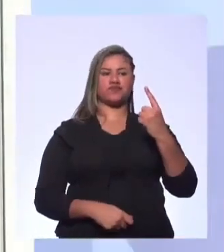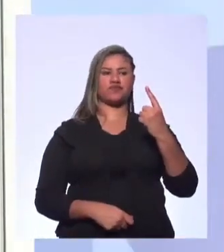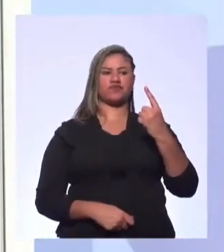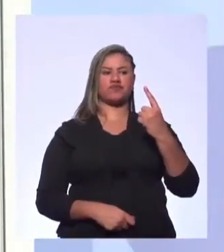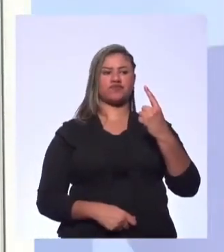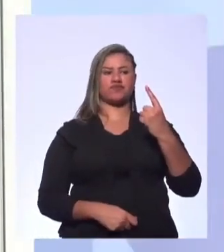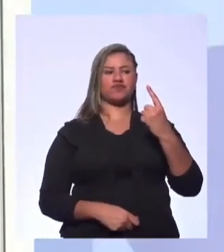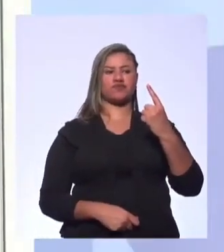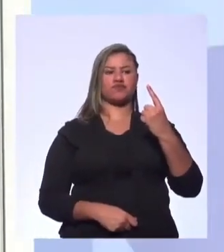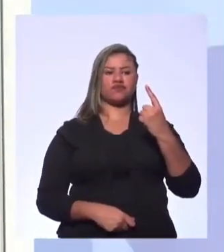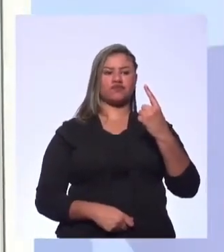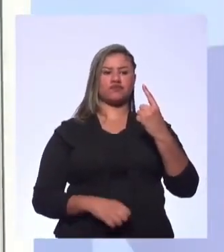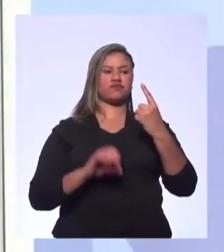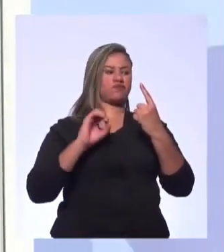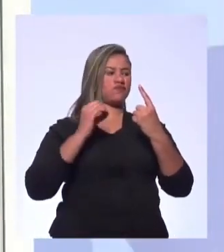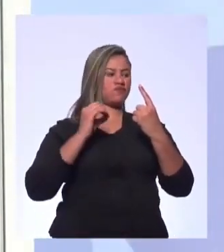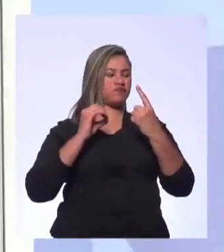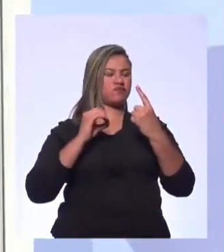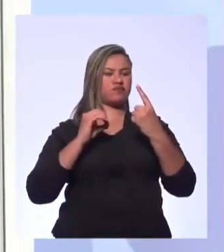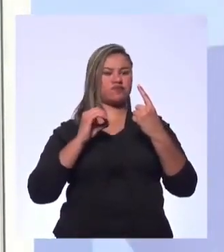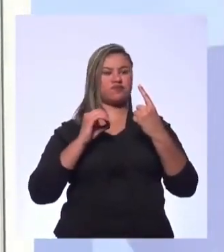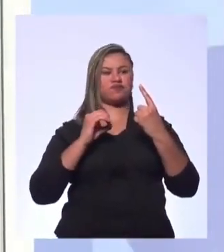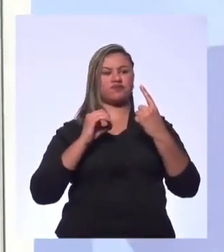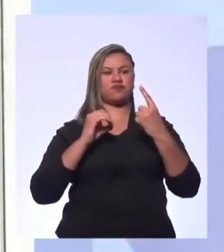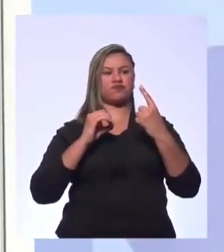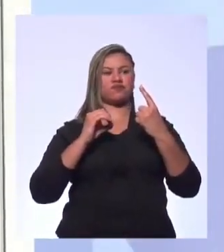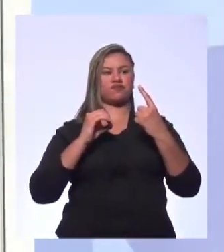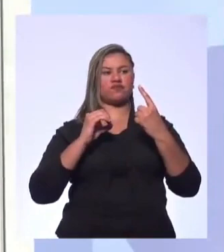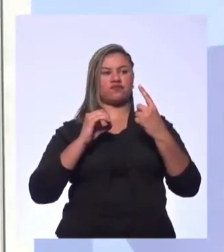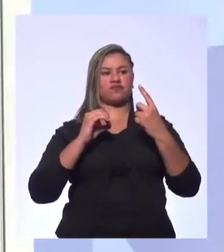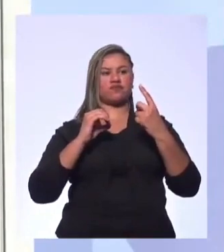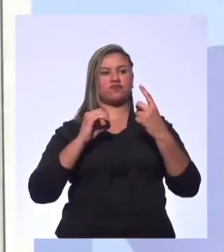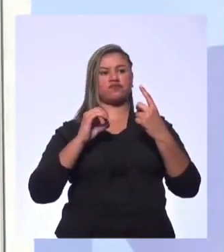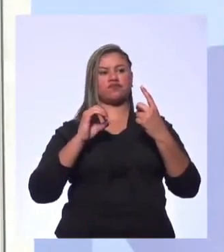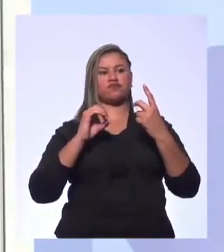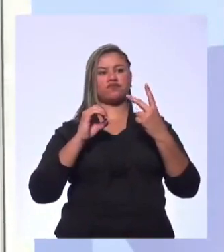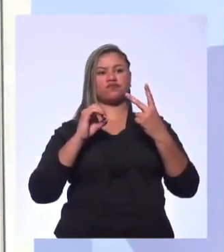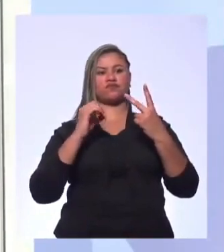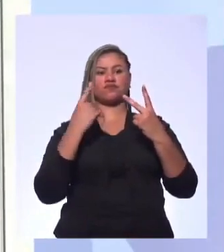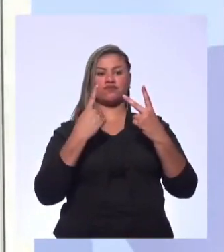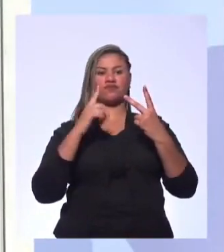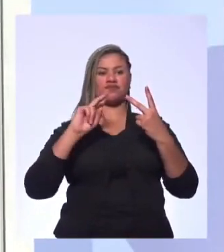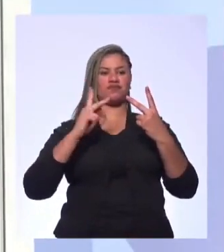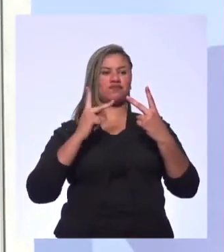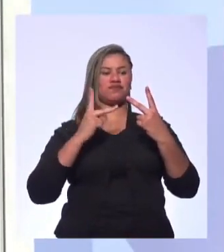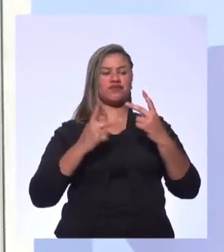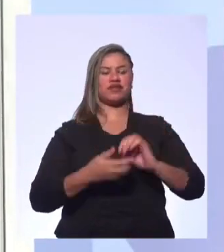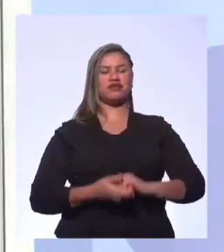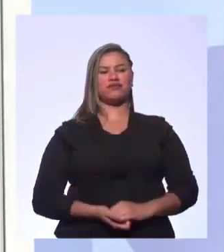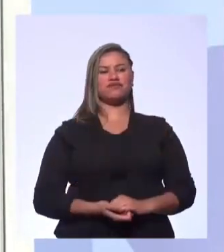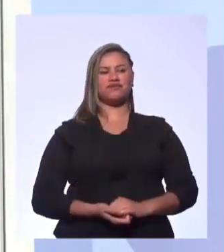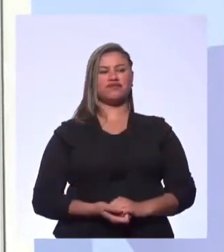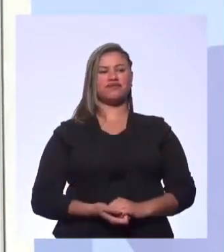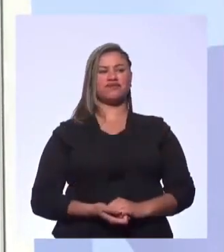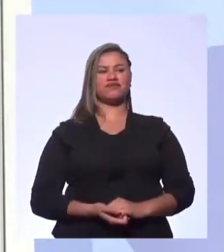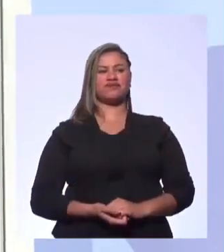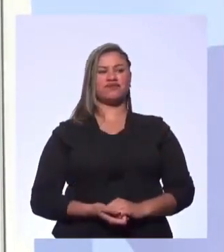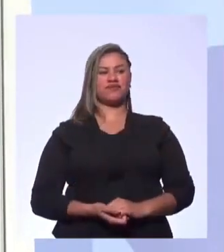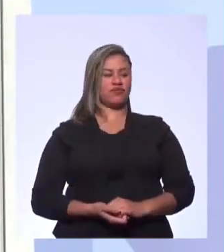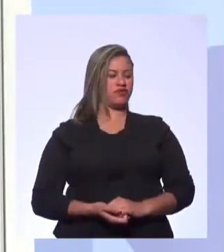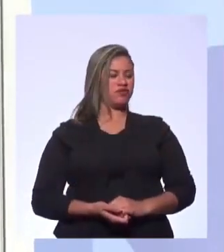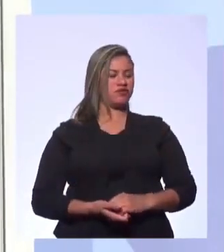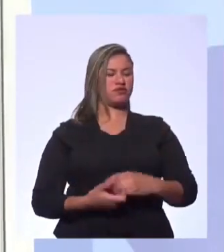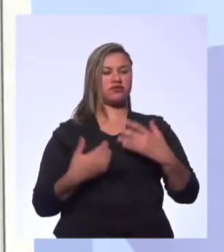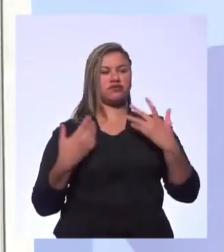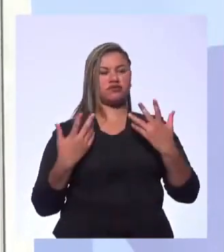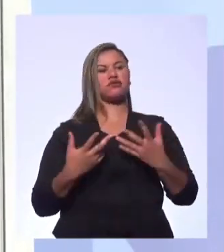visualizar. Um oxigênio, um hidrogênio. Então, para a distributiva matemática, 2 vezes 1, 2 oxigênio, como eu coloquei